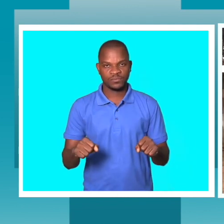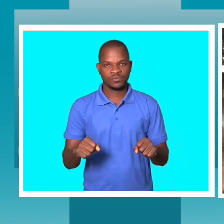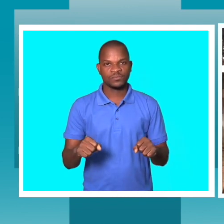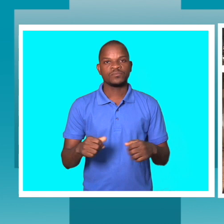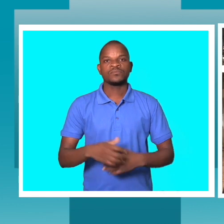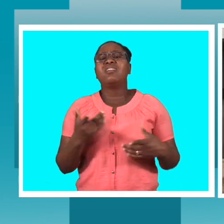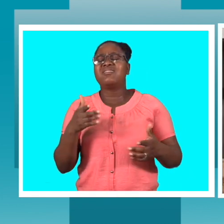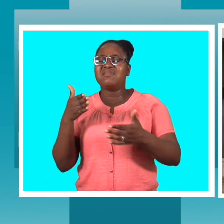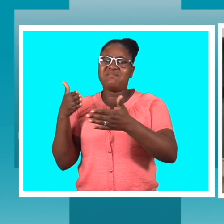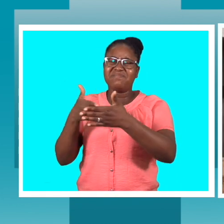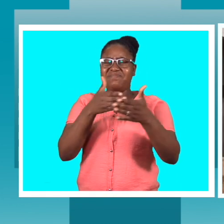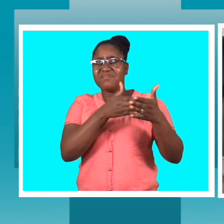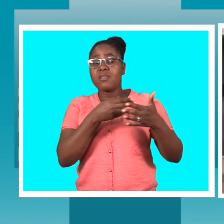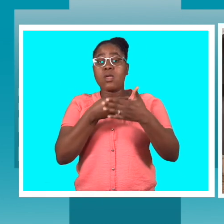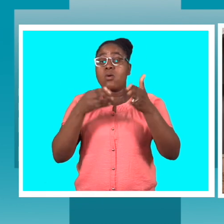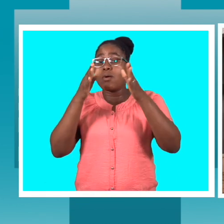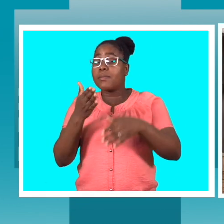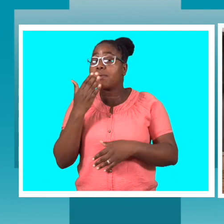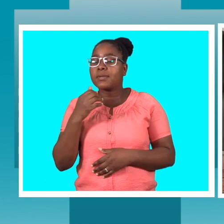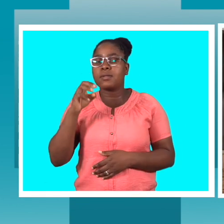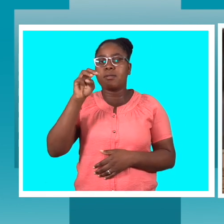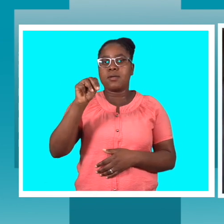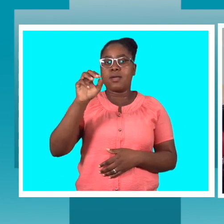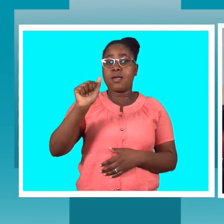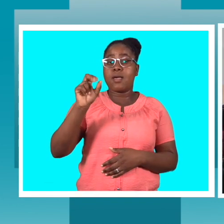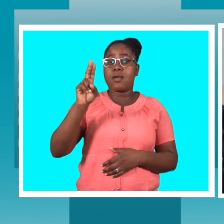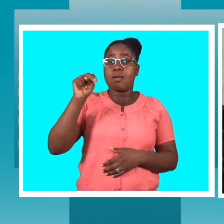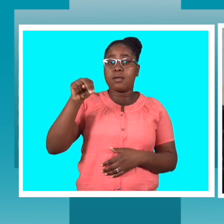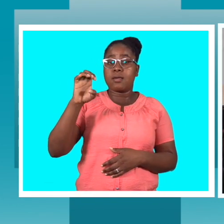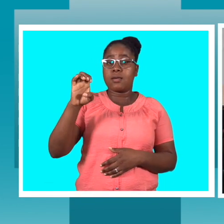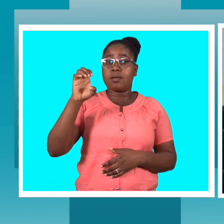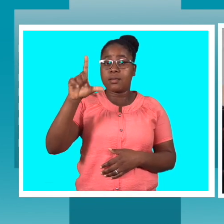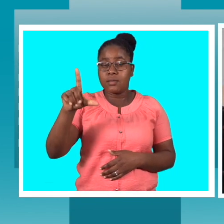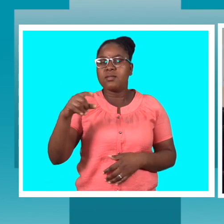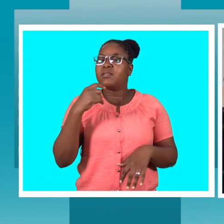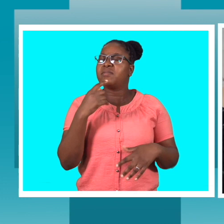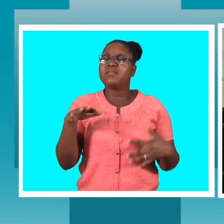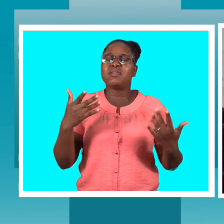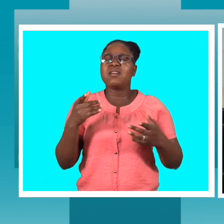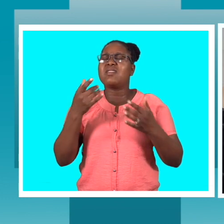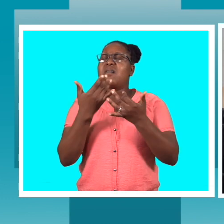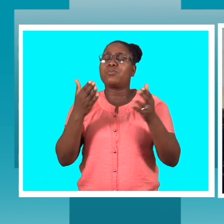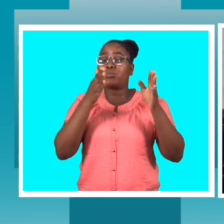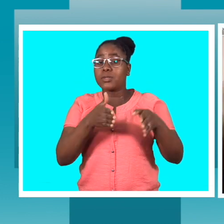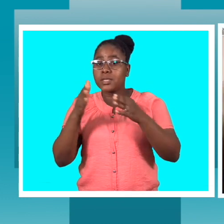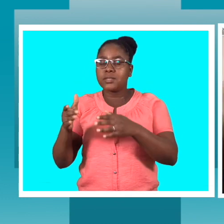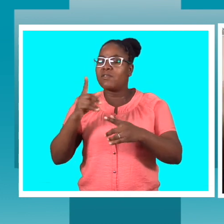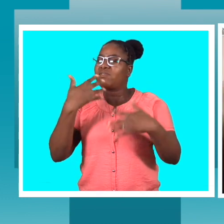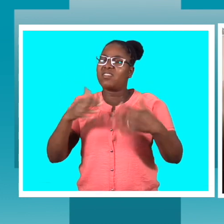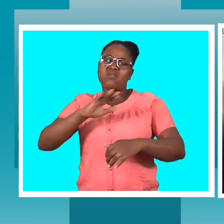ativismo. Um dos constrangimentos que Manuel enfrenta são os mitos e tabus à volta deste assunto.